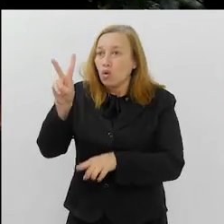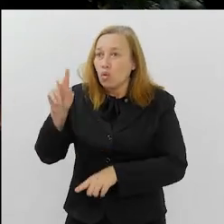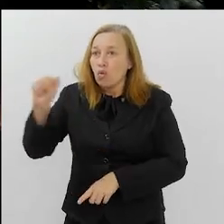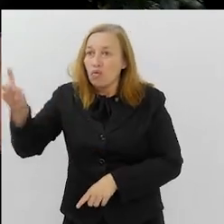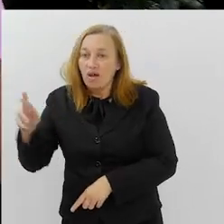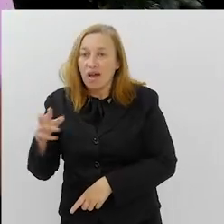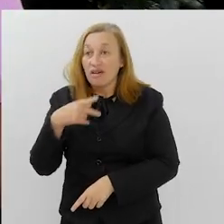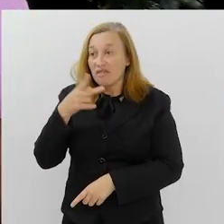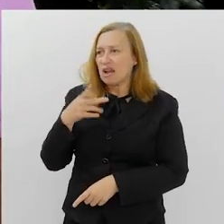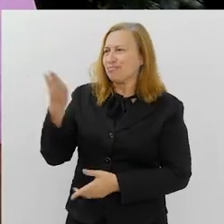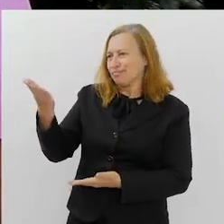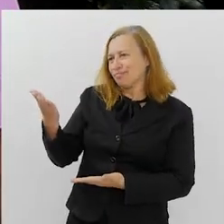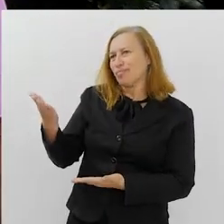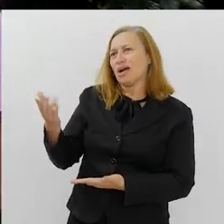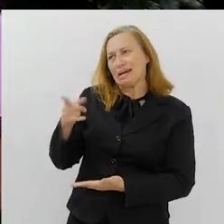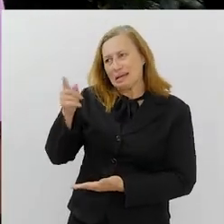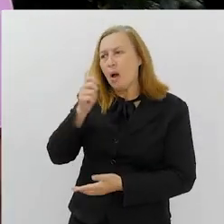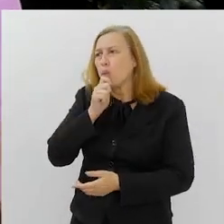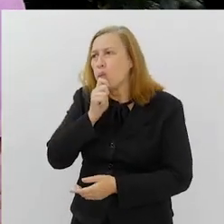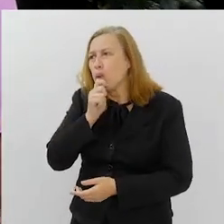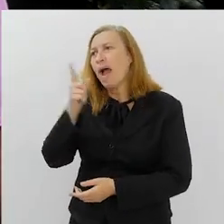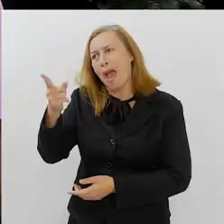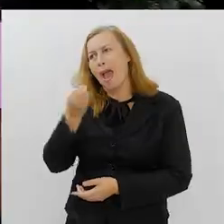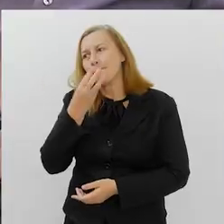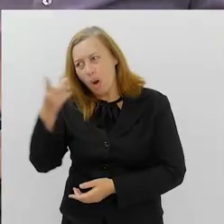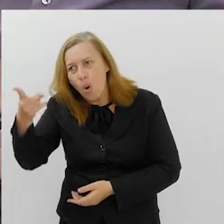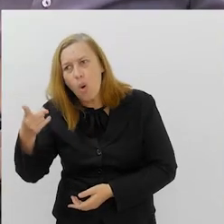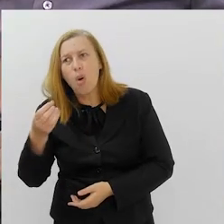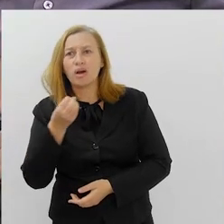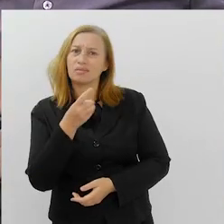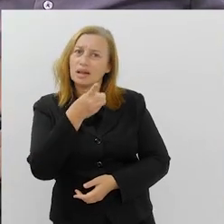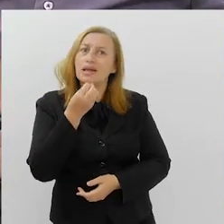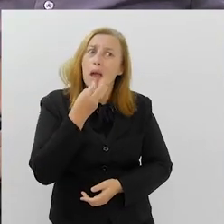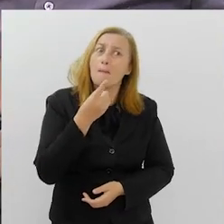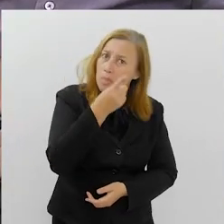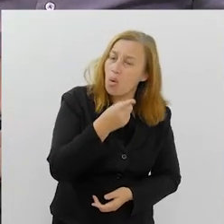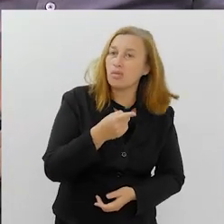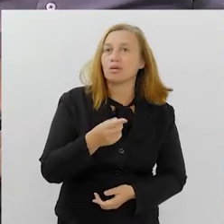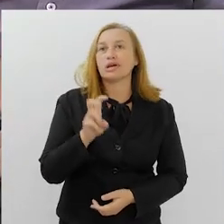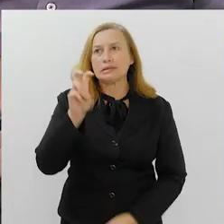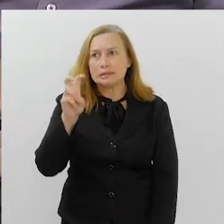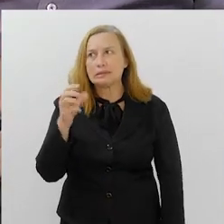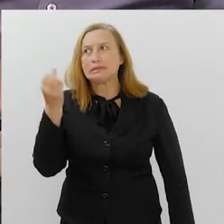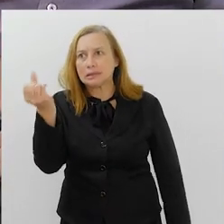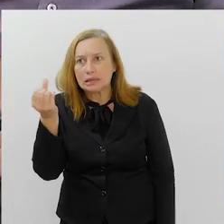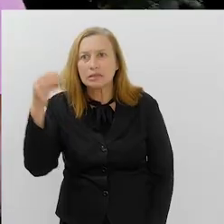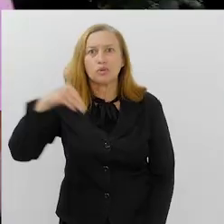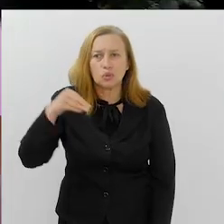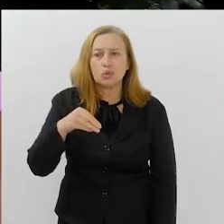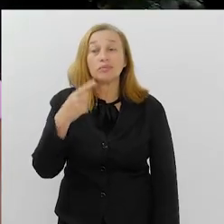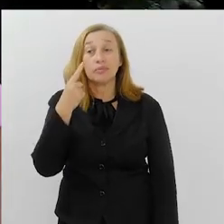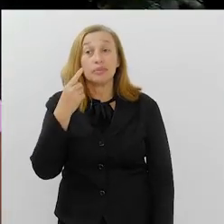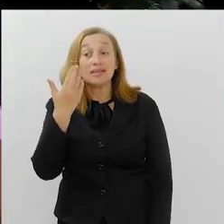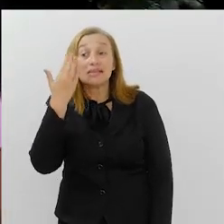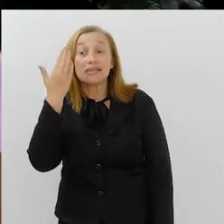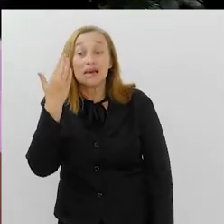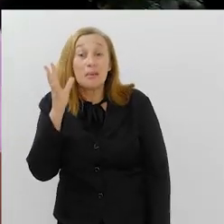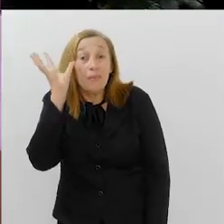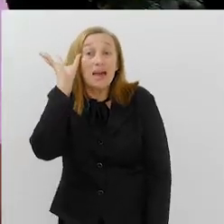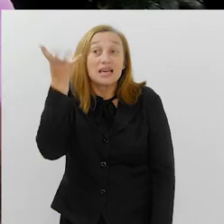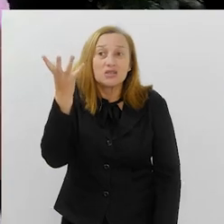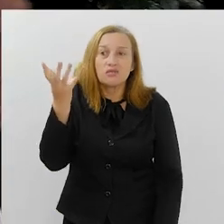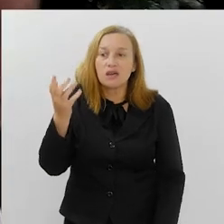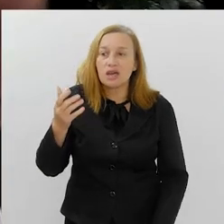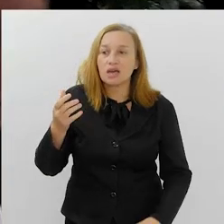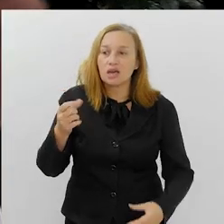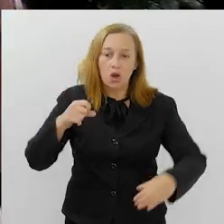Série A, a gente diz assim, porra, aquele árbitro ali tá bom, aquele árbitro ali tá acertando, porque eles demoram 5, 6 minutos para poder definir uma jogada.